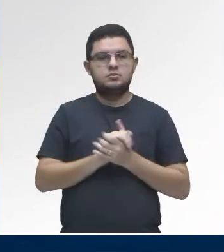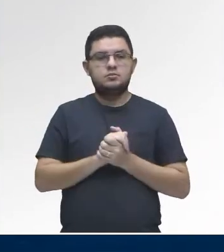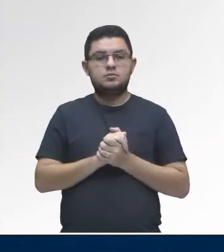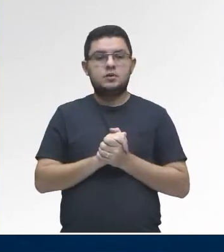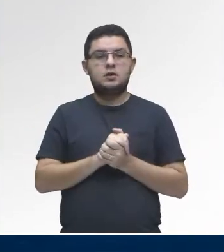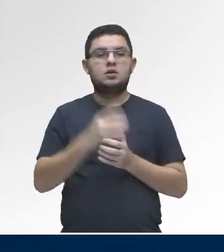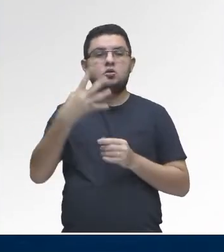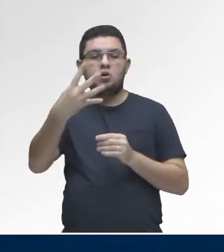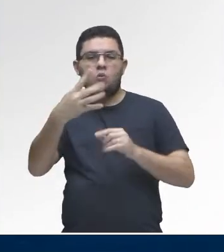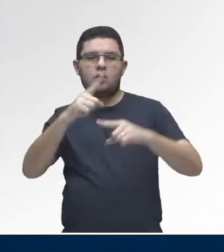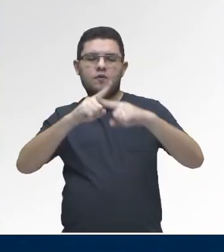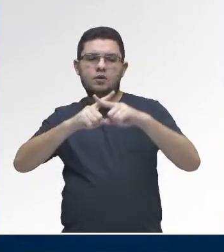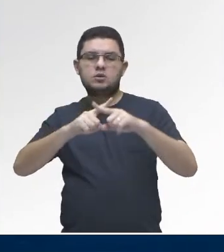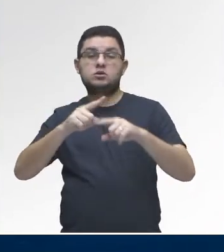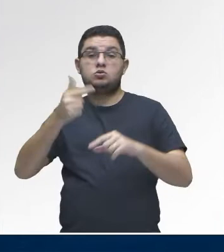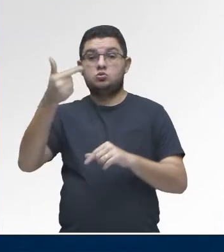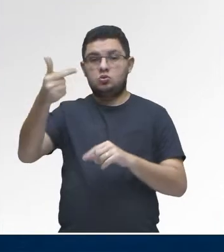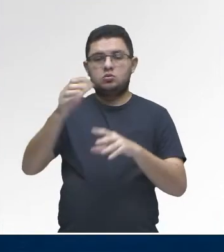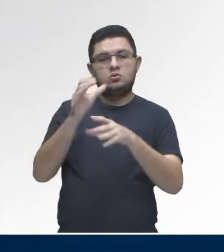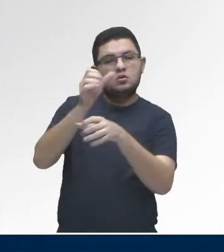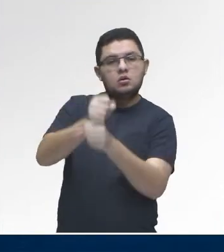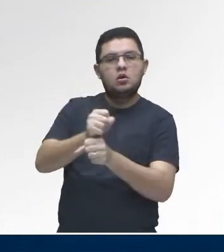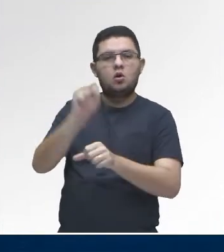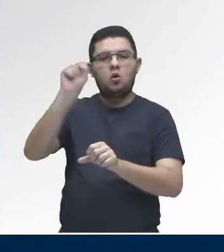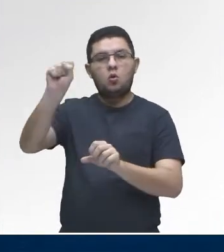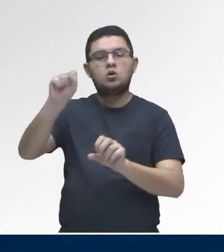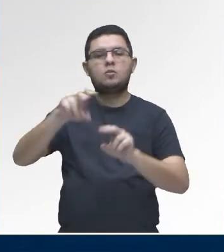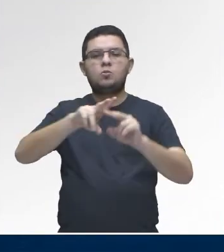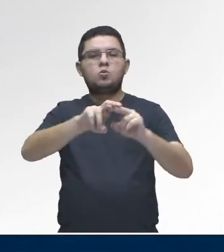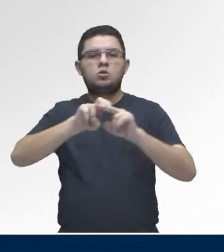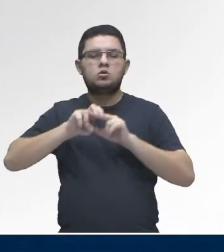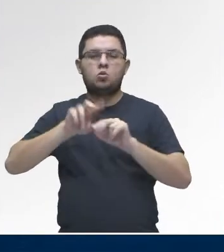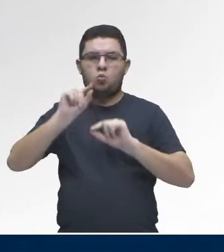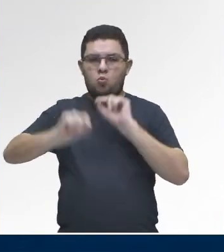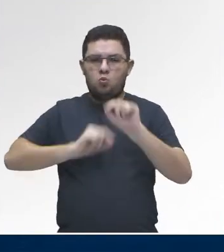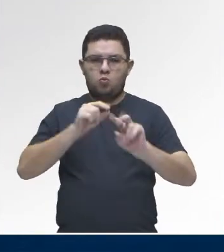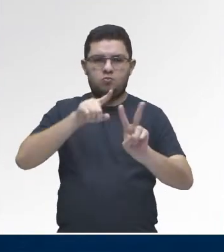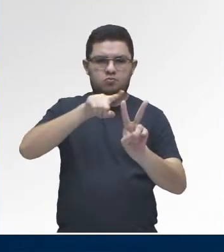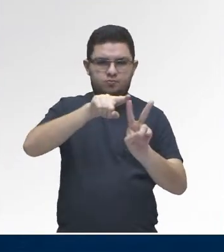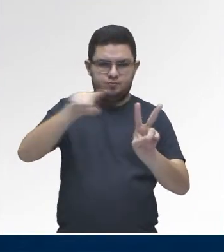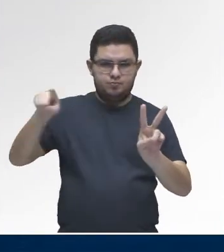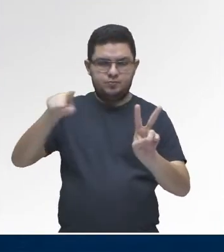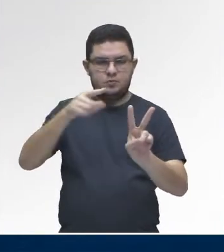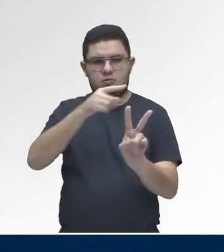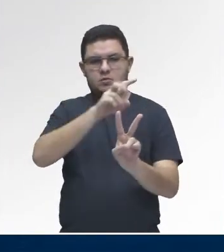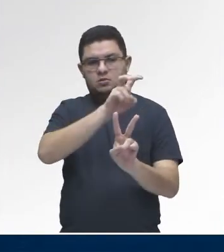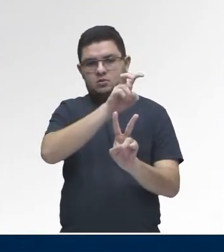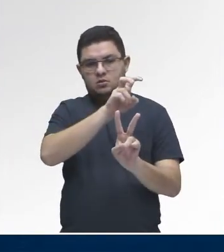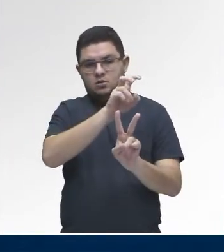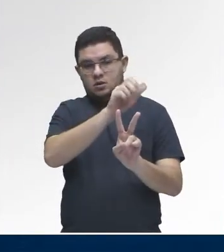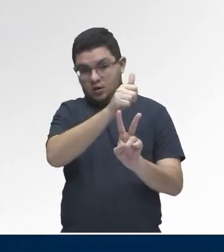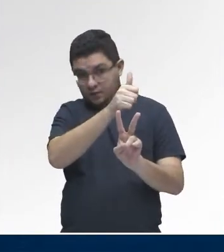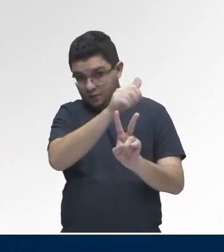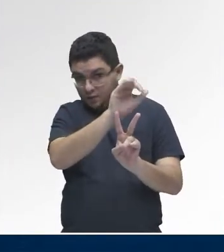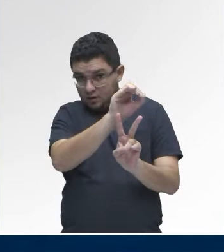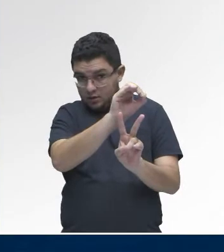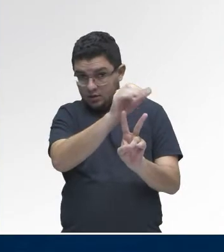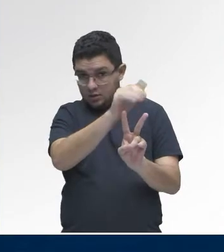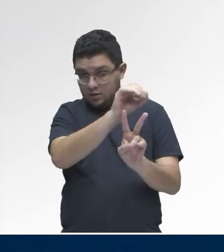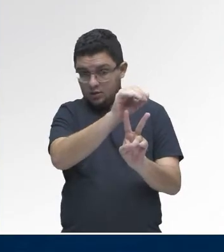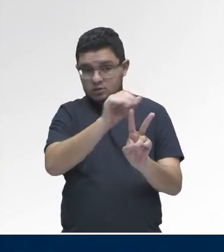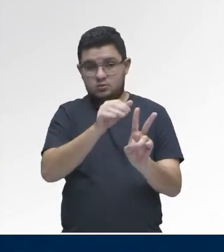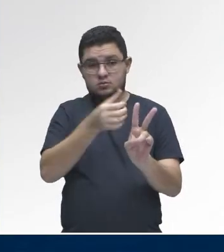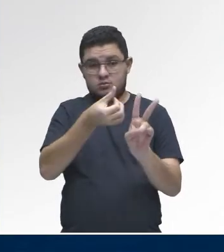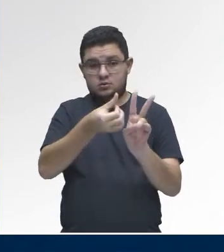justamente o que nós temos aqui. Então, o que a gente fez aí nesses dois exemplos? A gente só aplicou a propriedade, uma